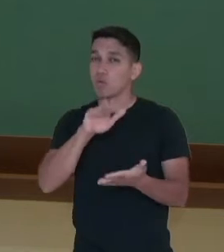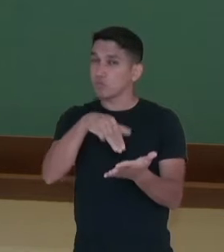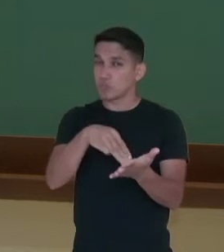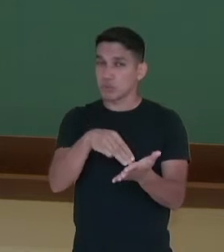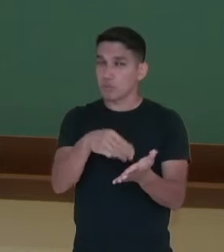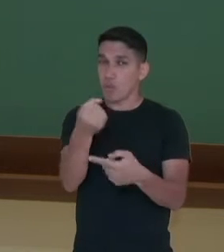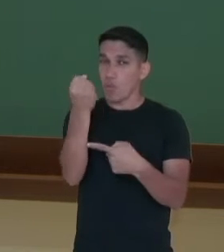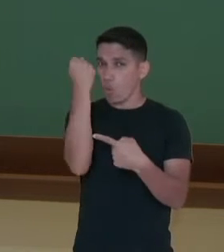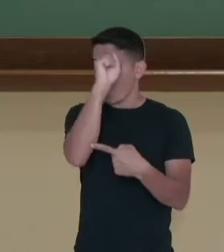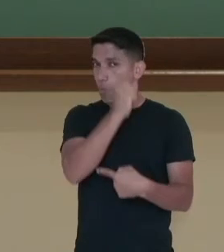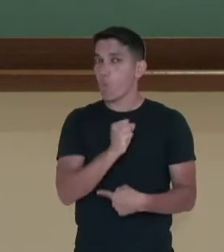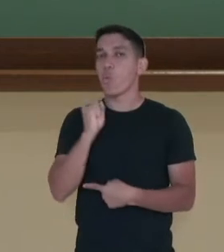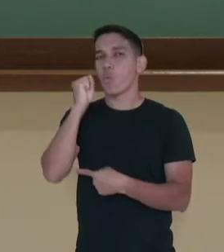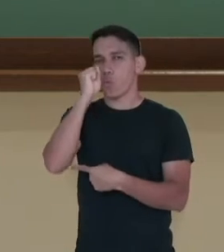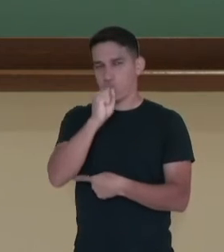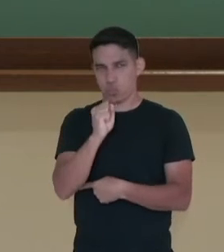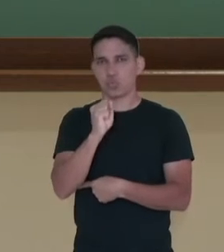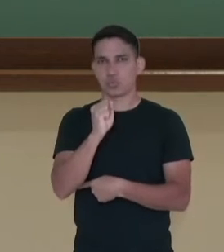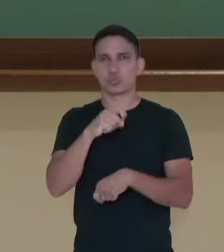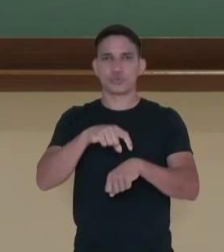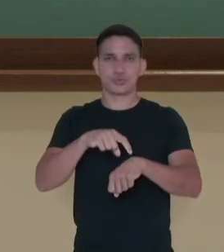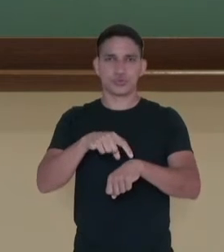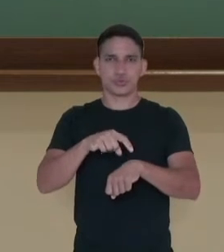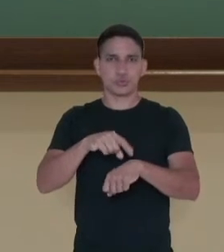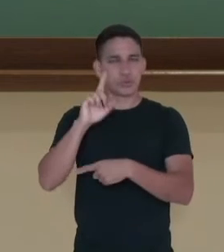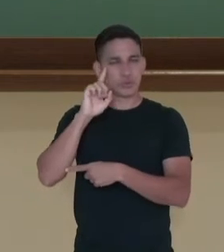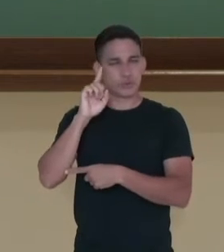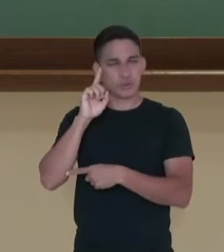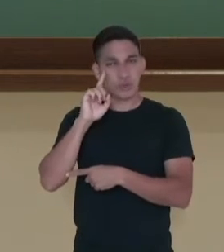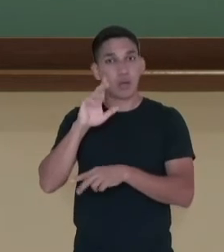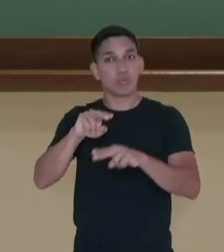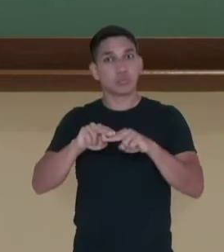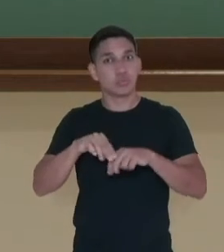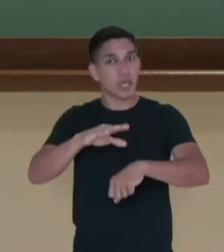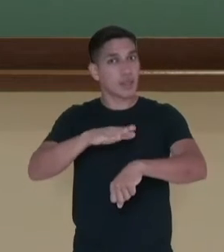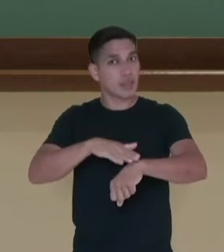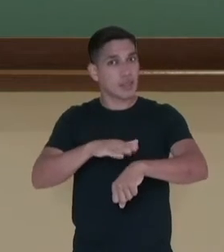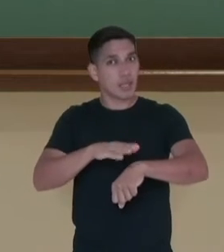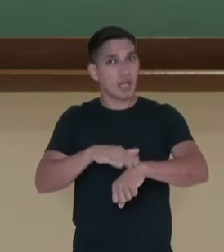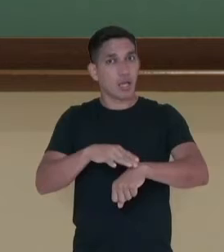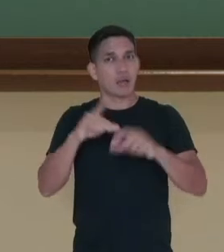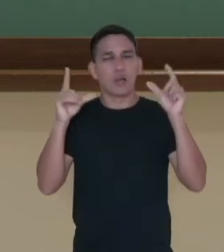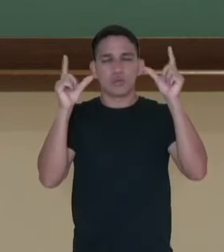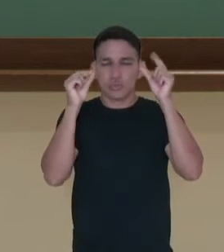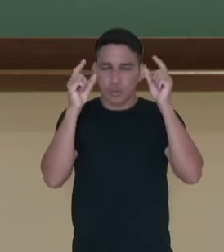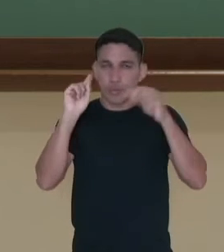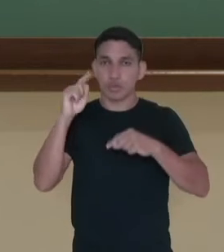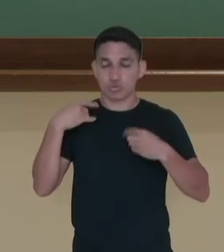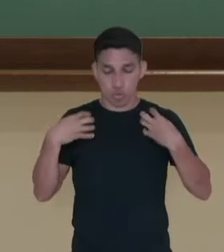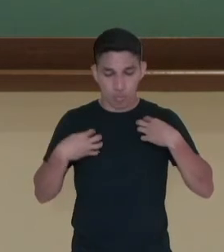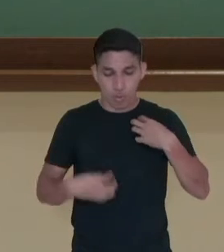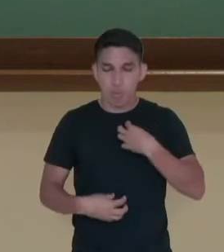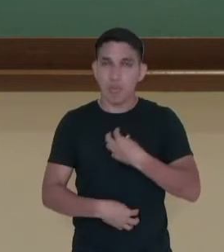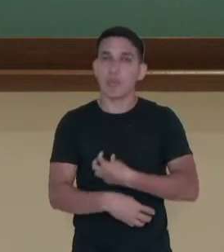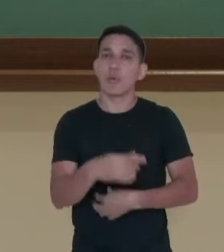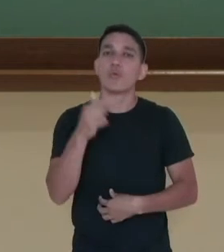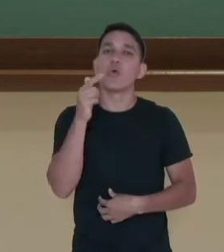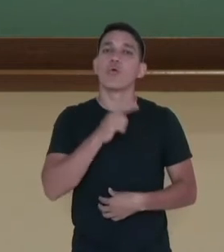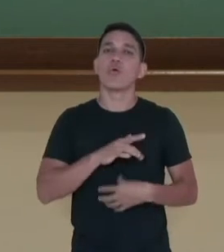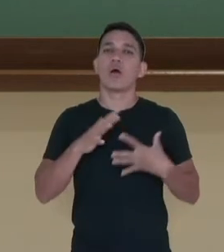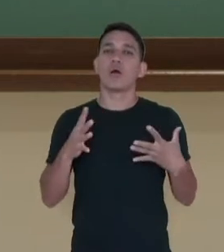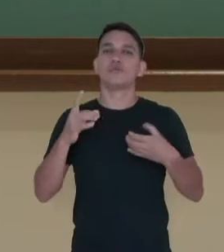horas diárias. Então, o tempo de sono ali, 8 horas, para que o nosso organismo se